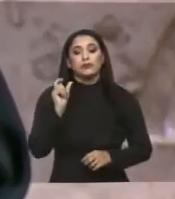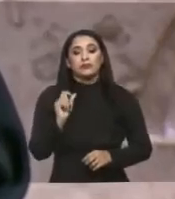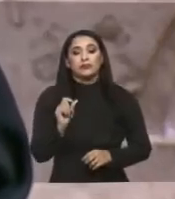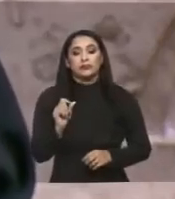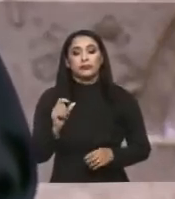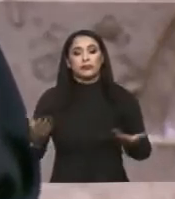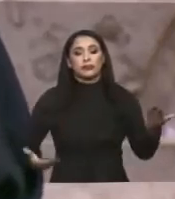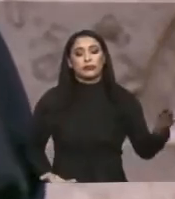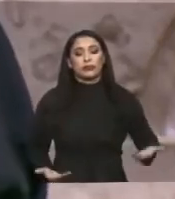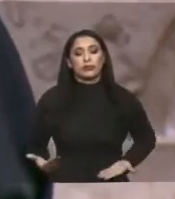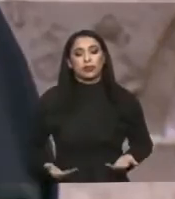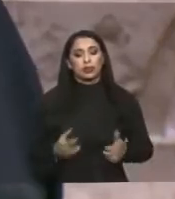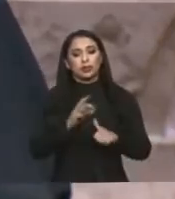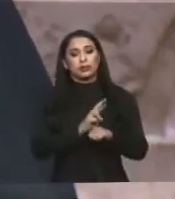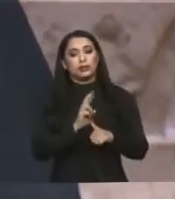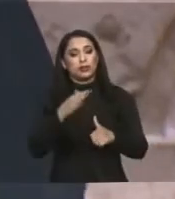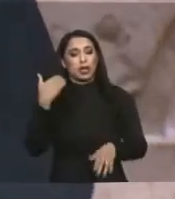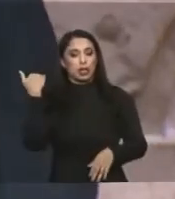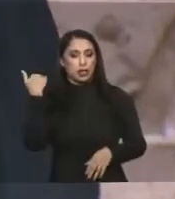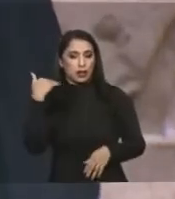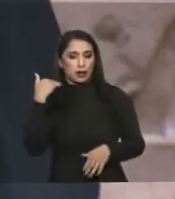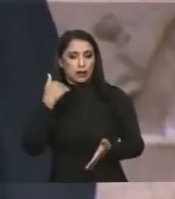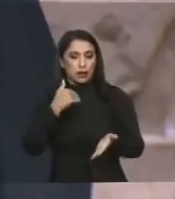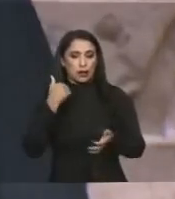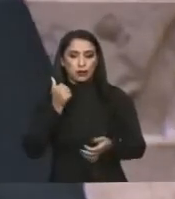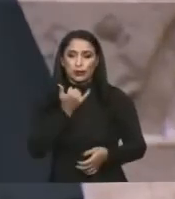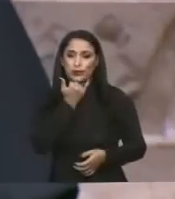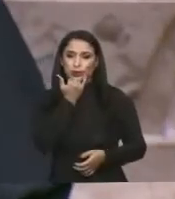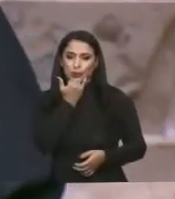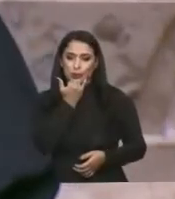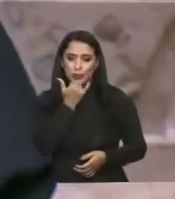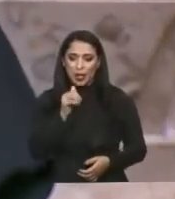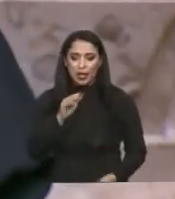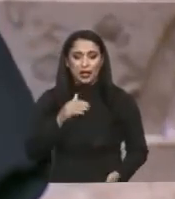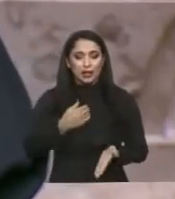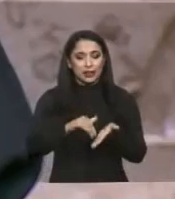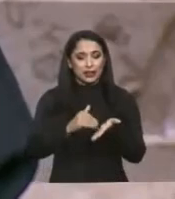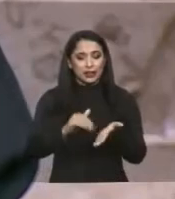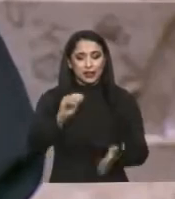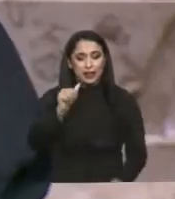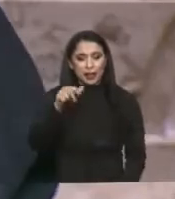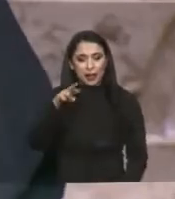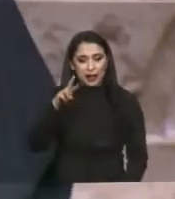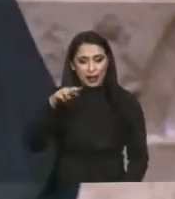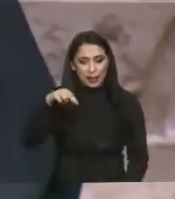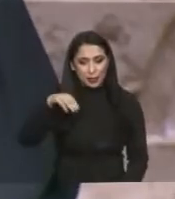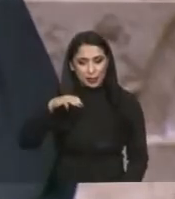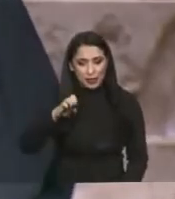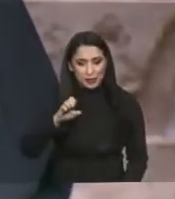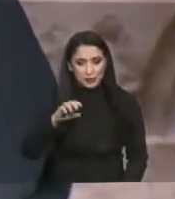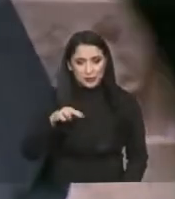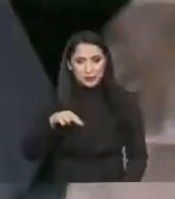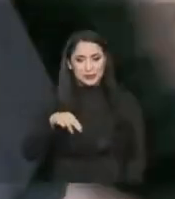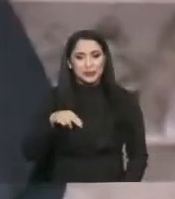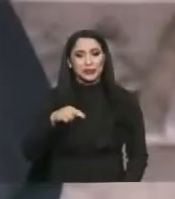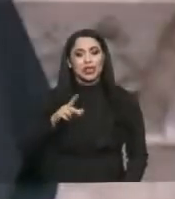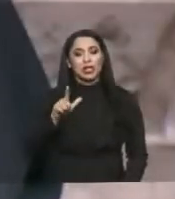servidores, na pessoa da doutora Carmen Lília. Boa tarde a todos, boa tarde a todas.